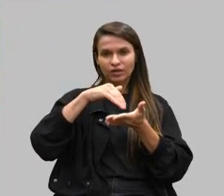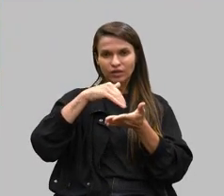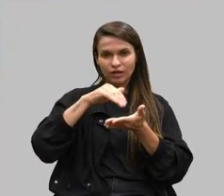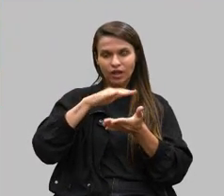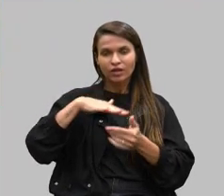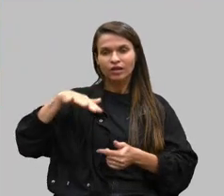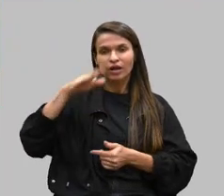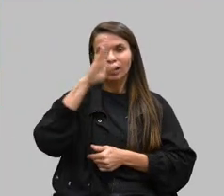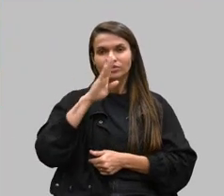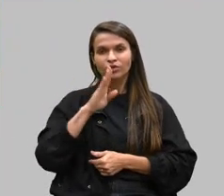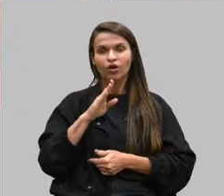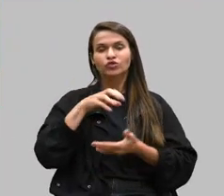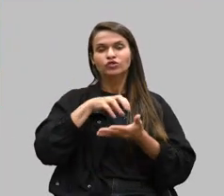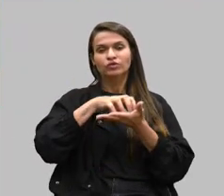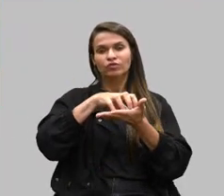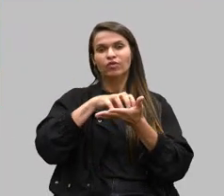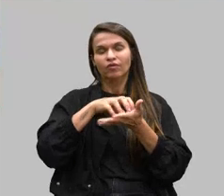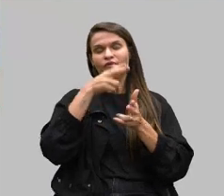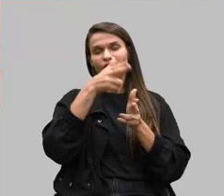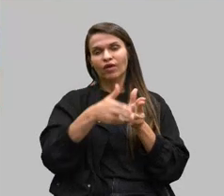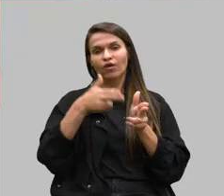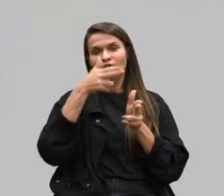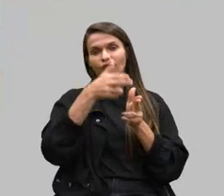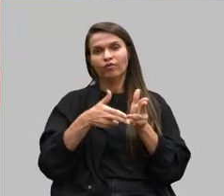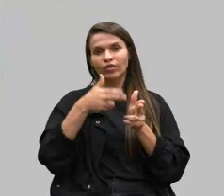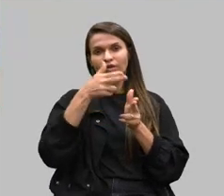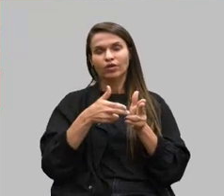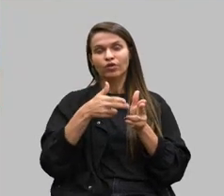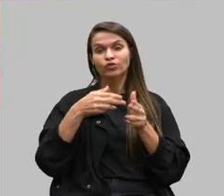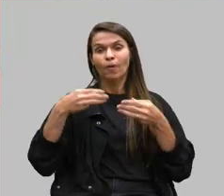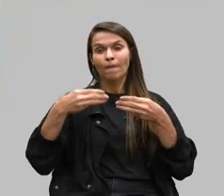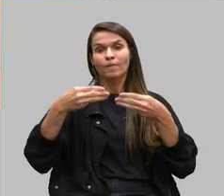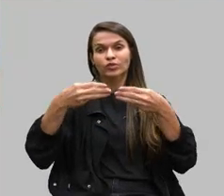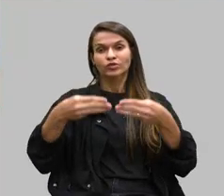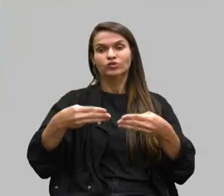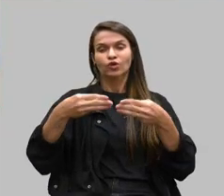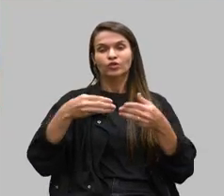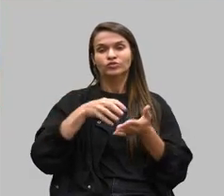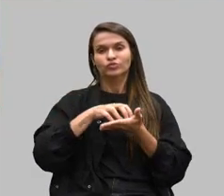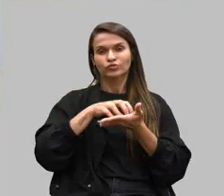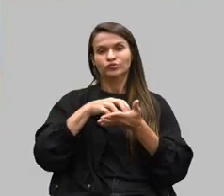nacional de transporte ferroviário do Ministério dos